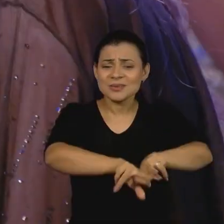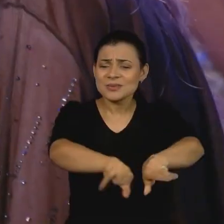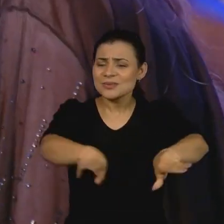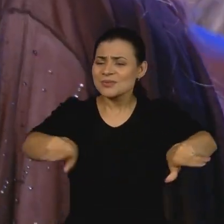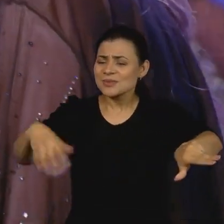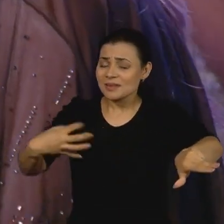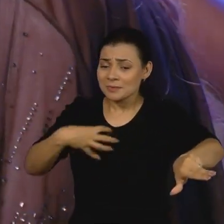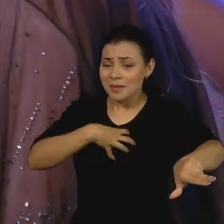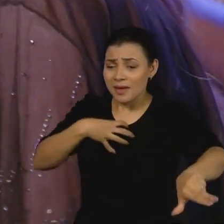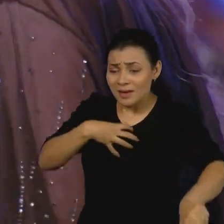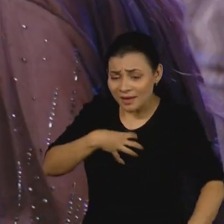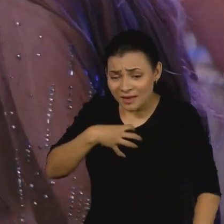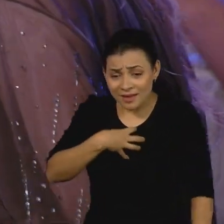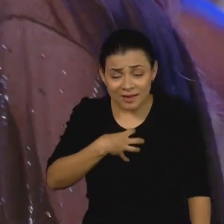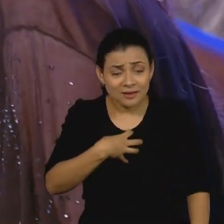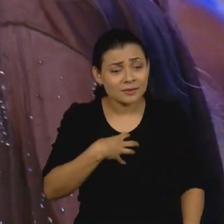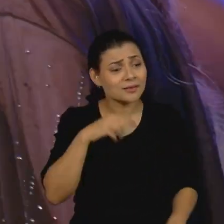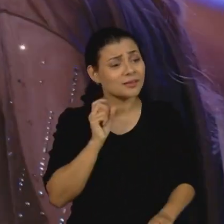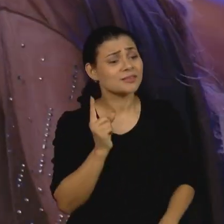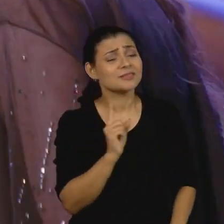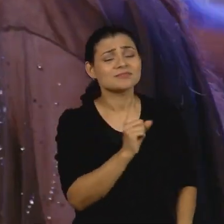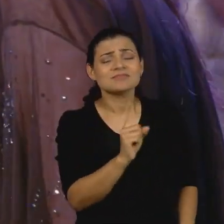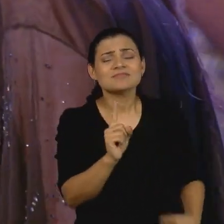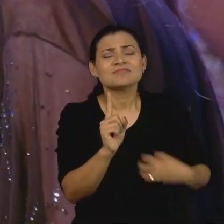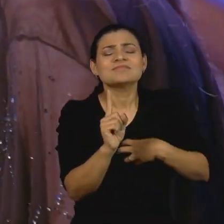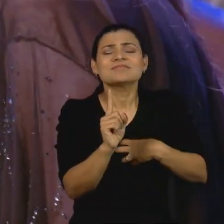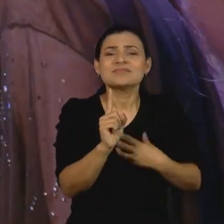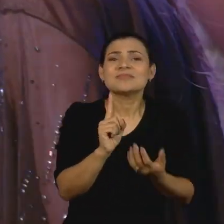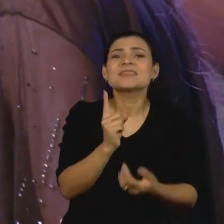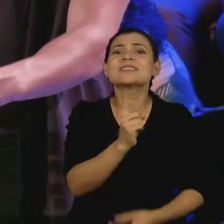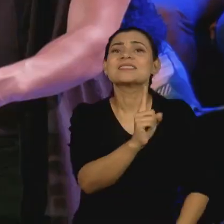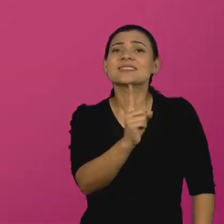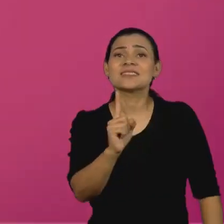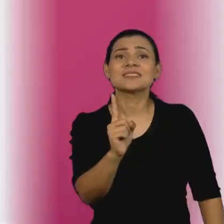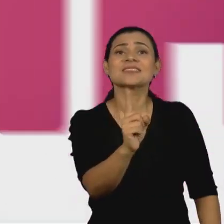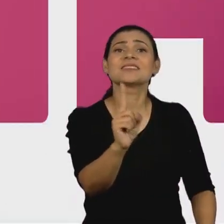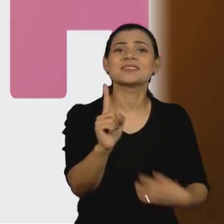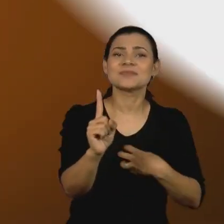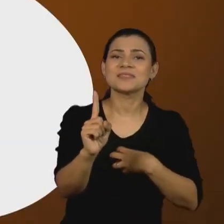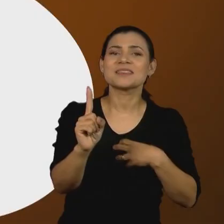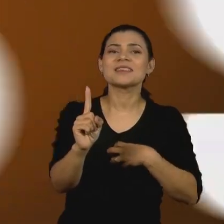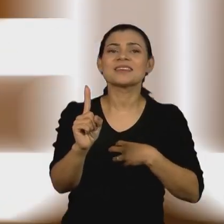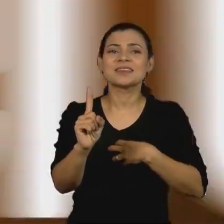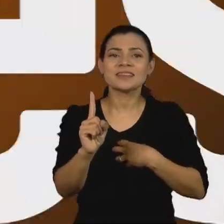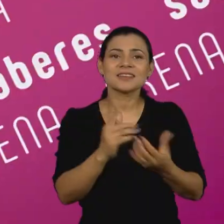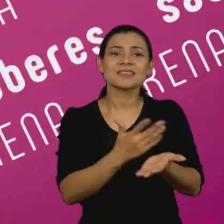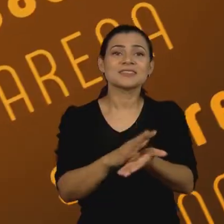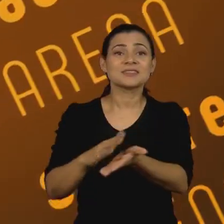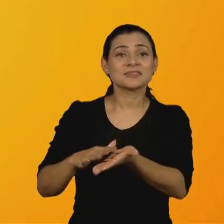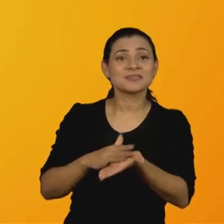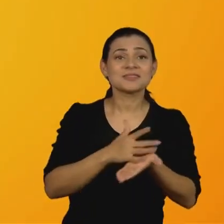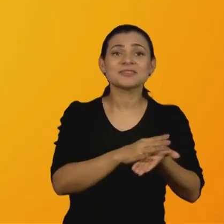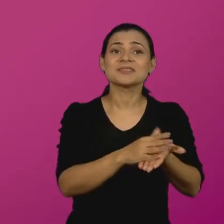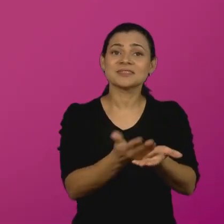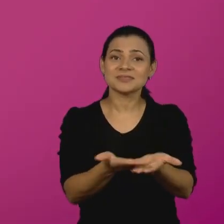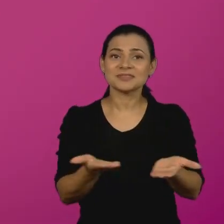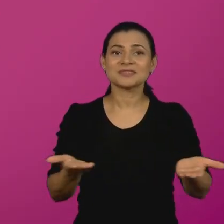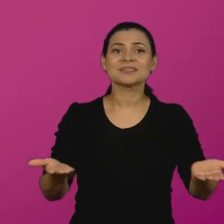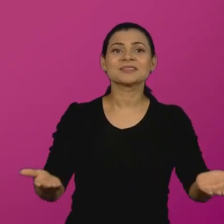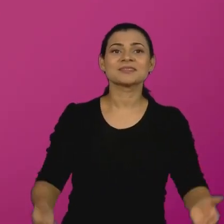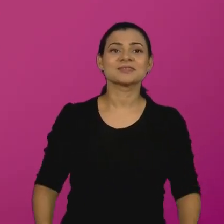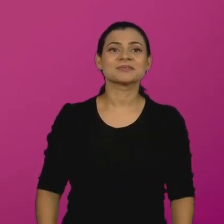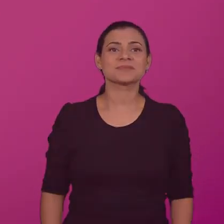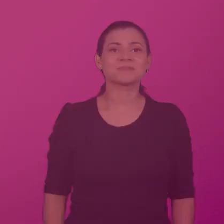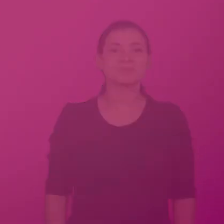a gente querer bem. A Bahia tem um jeito que nenhuma terra